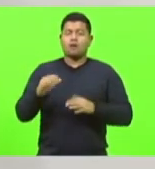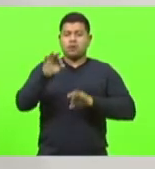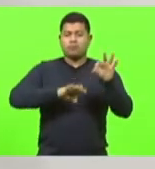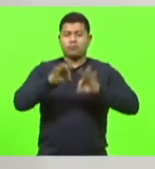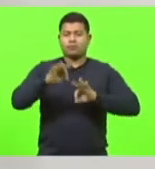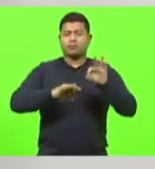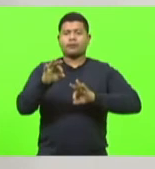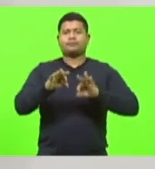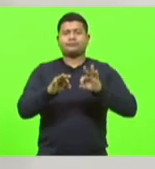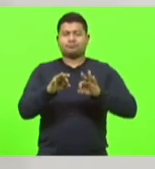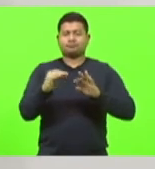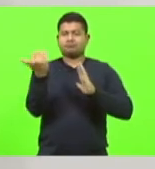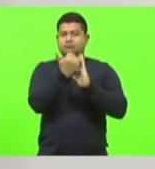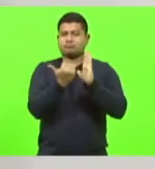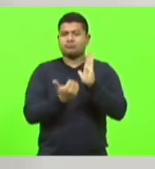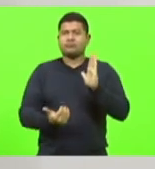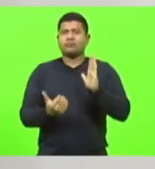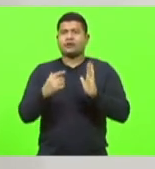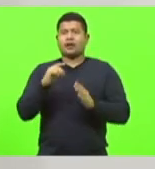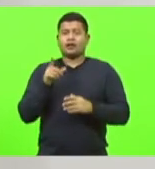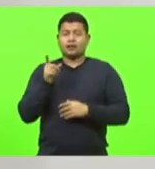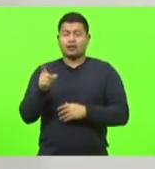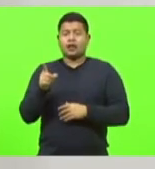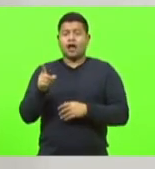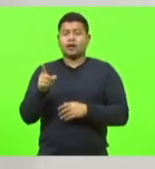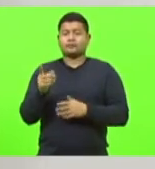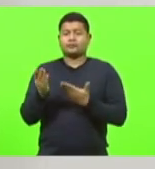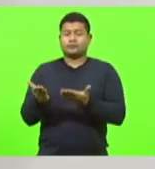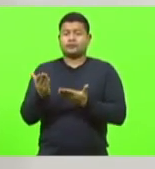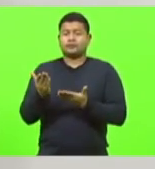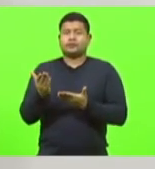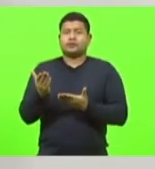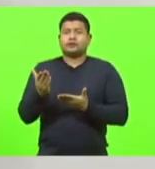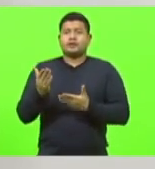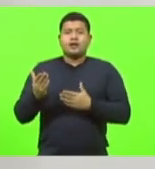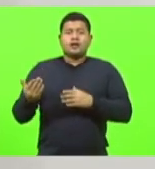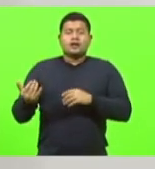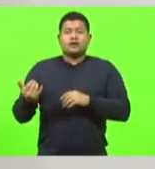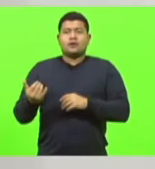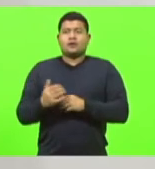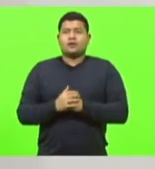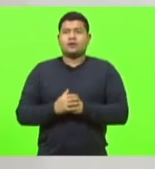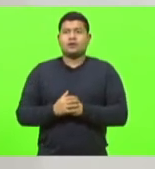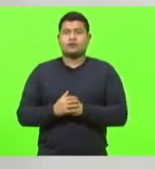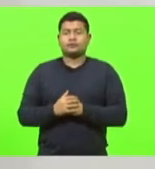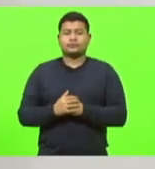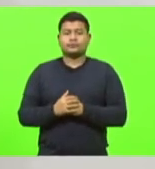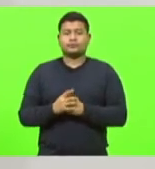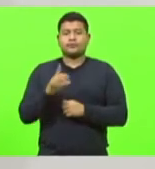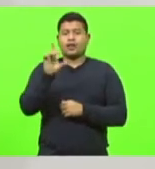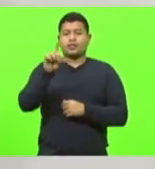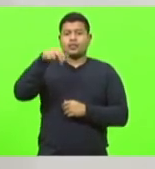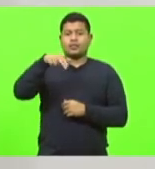Foi feita a minuta, está no Departamento Nacional de Infraestrutura de Transportes, o famoso